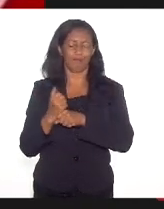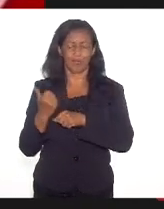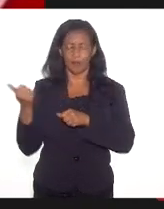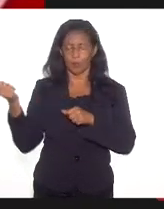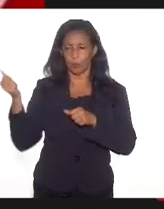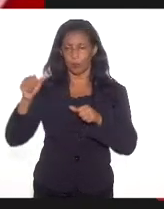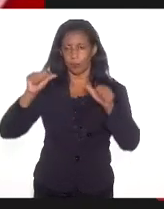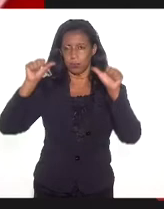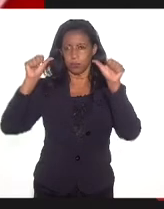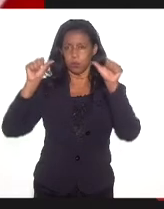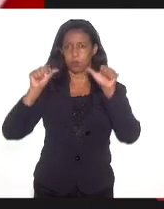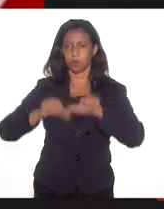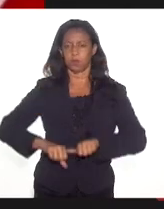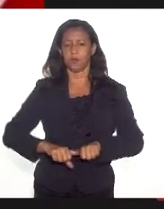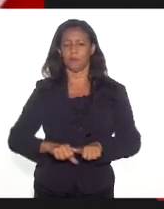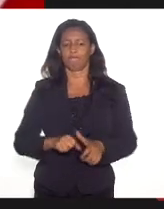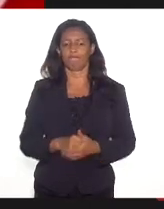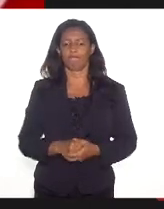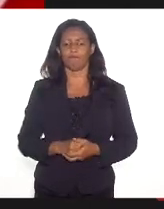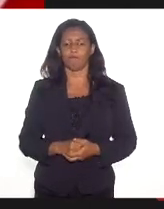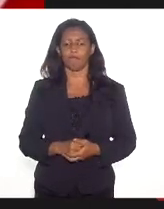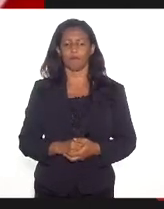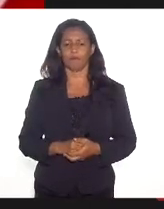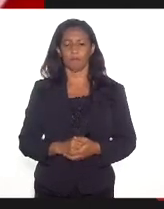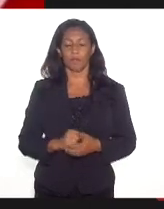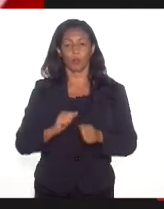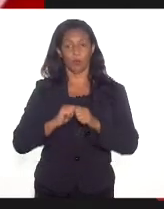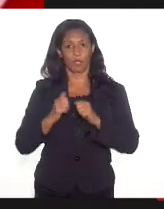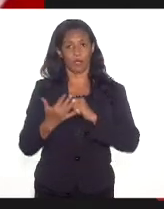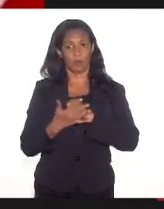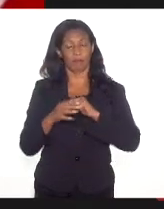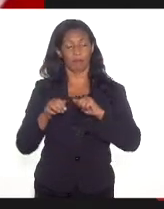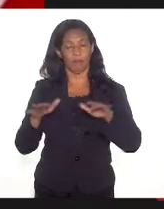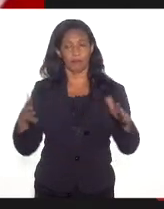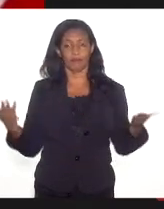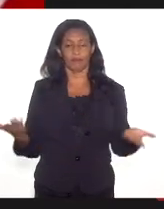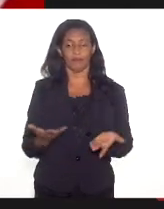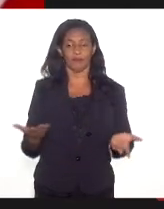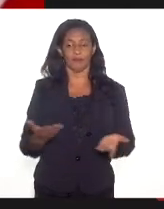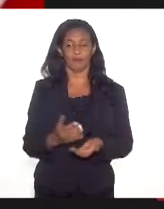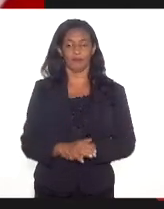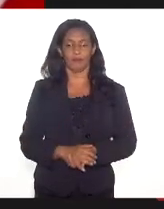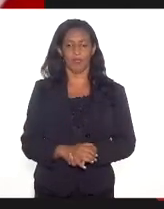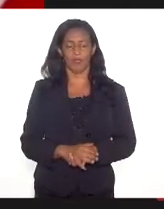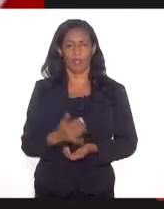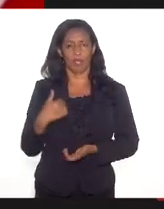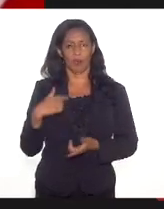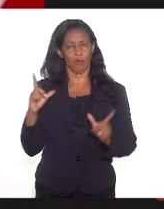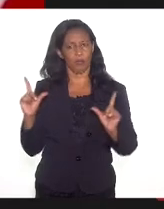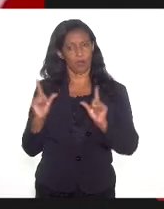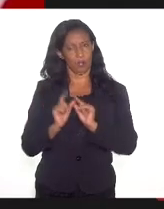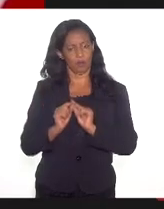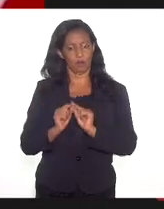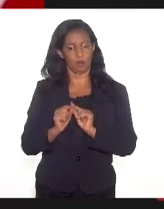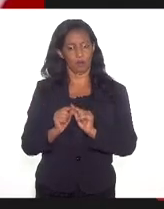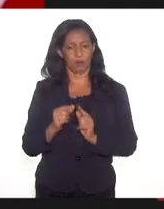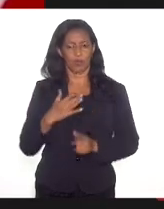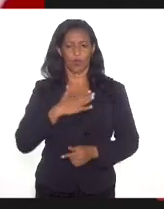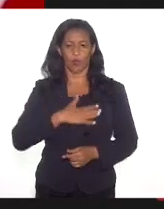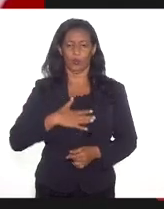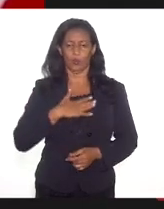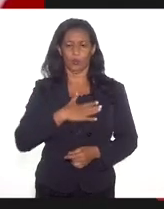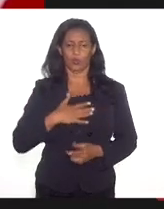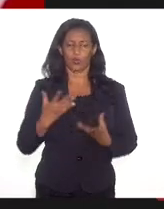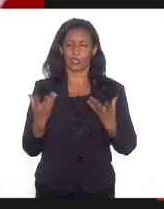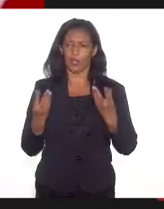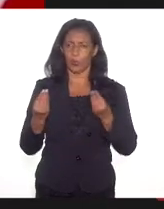é com essa pandemia agora né vou tentar ser breve assim gostei muito